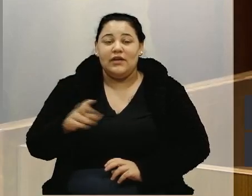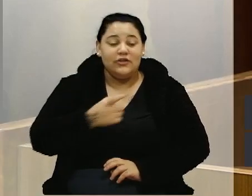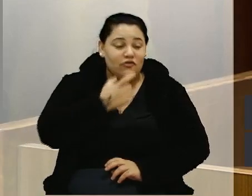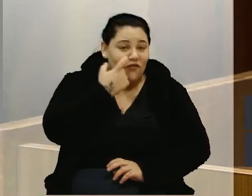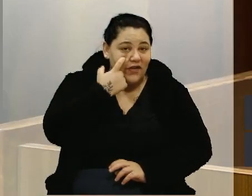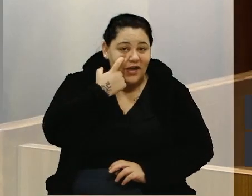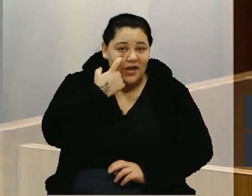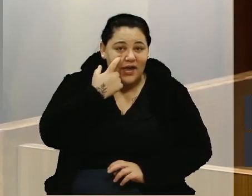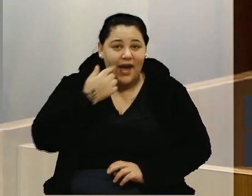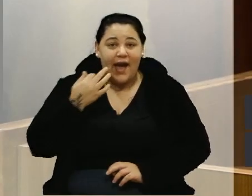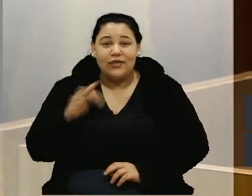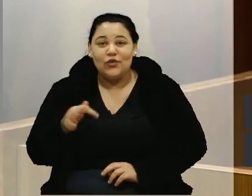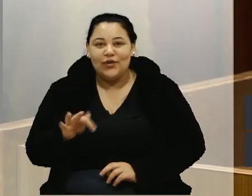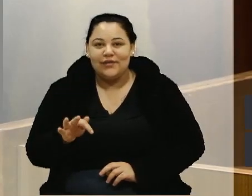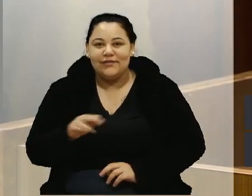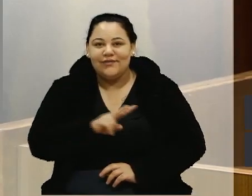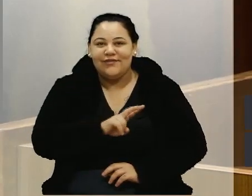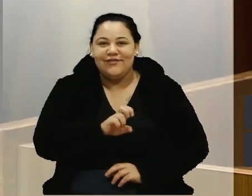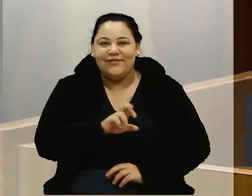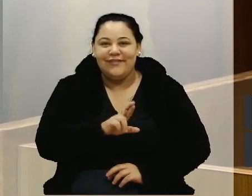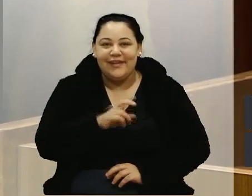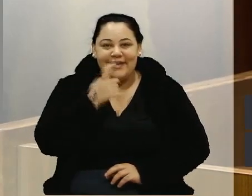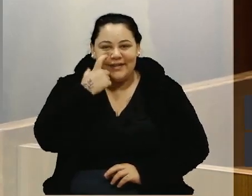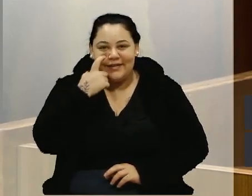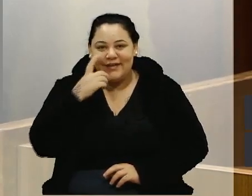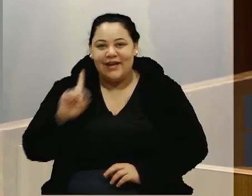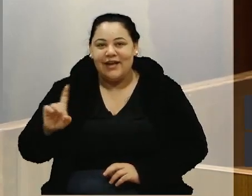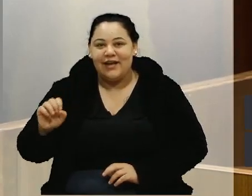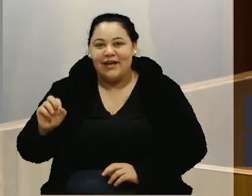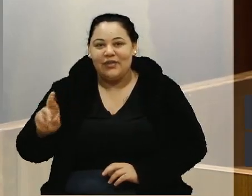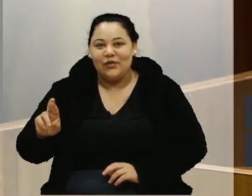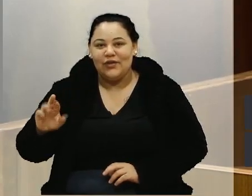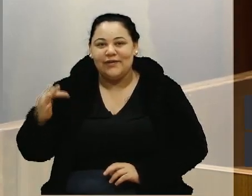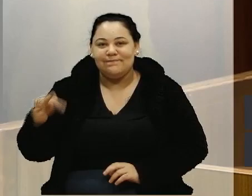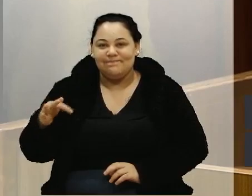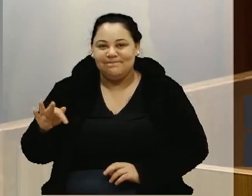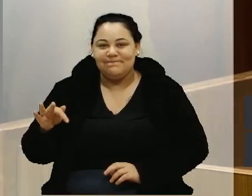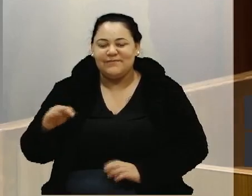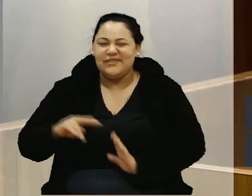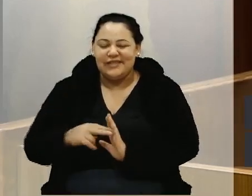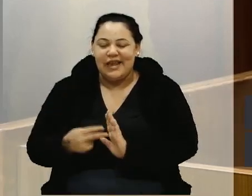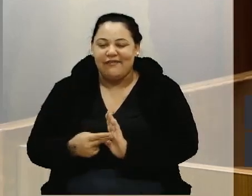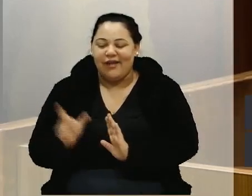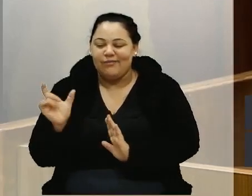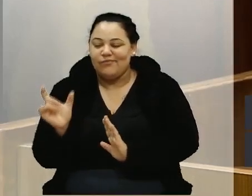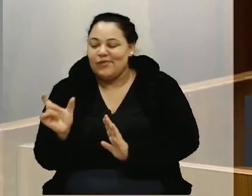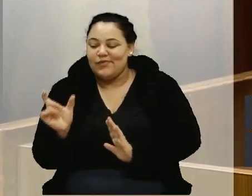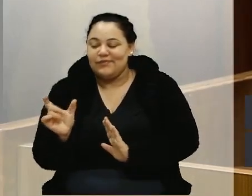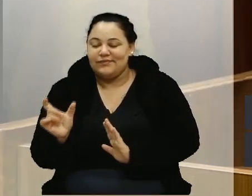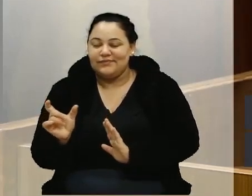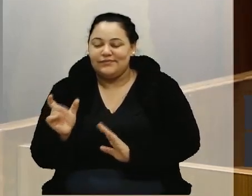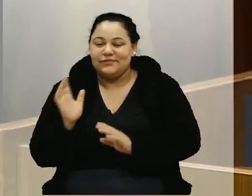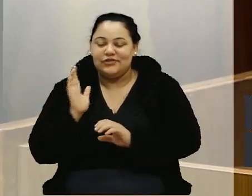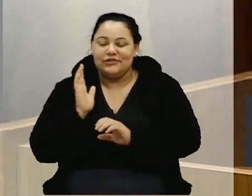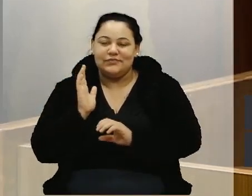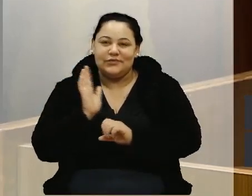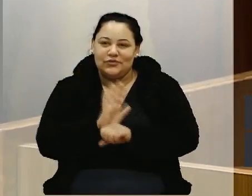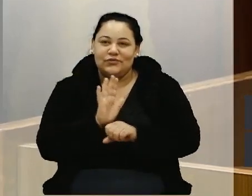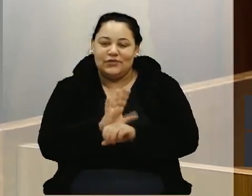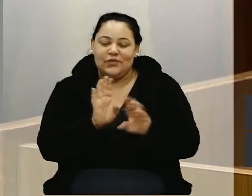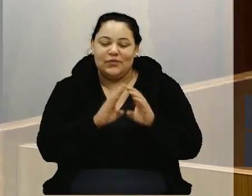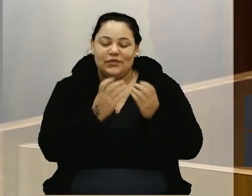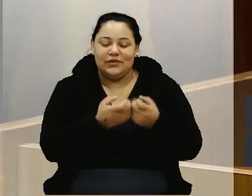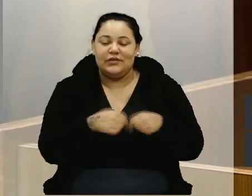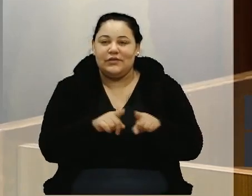que traga benefício à comunidade de Caxias. Meu abraço também, eu sei que ele vai ver esse vídeo da nossa fala